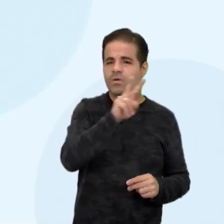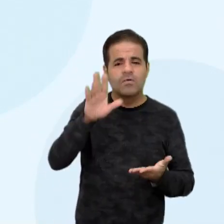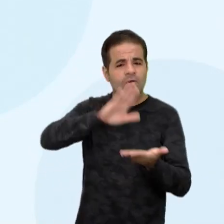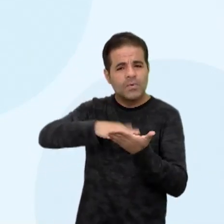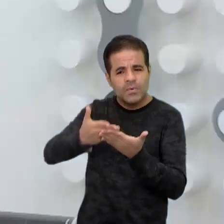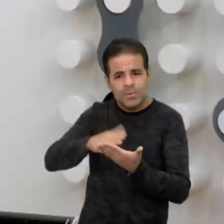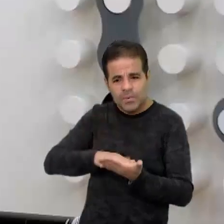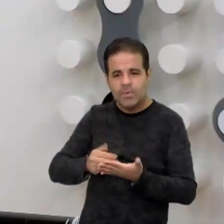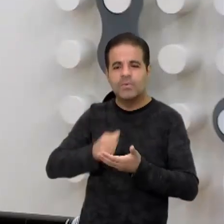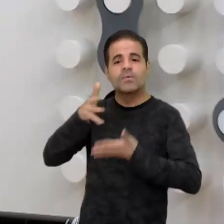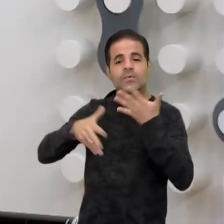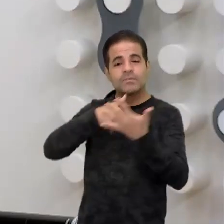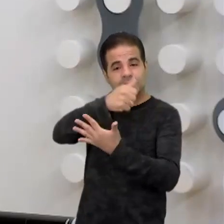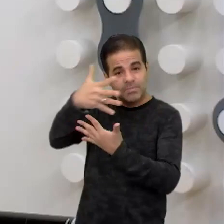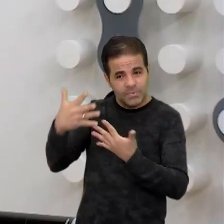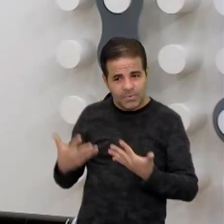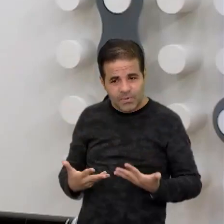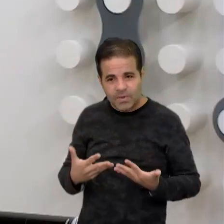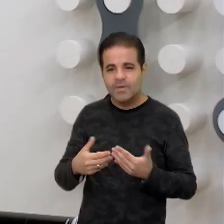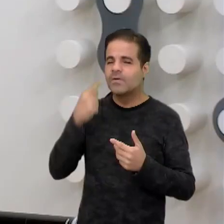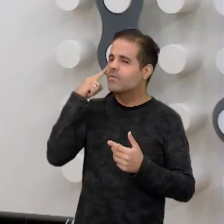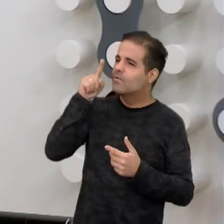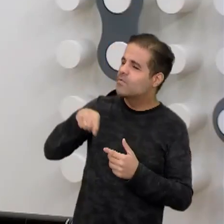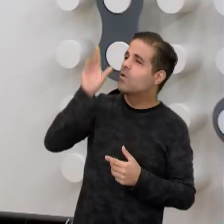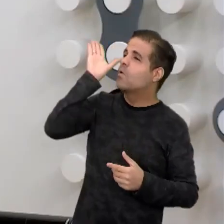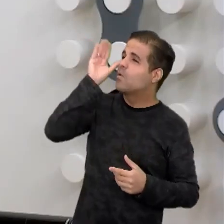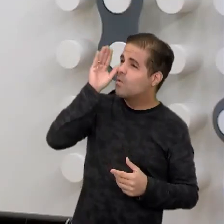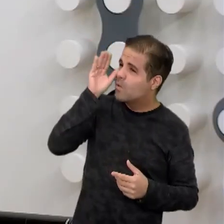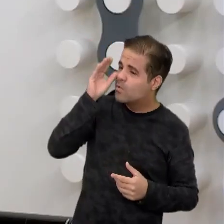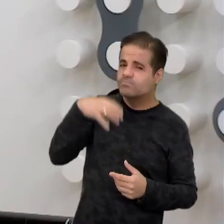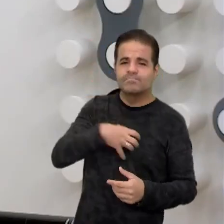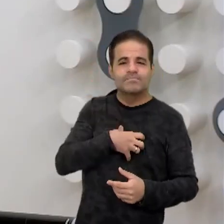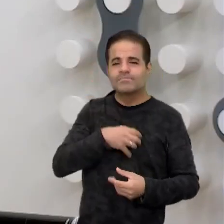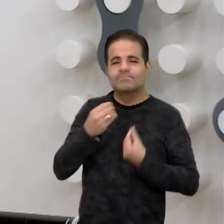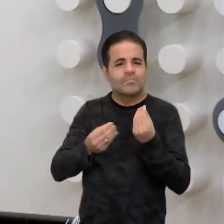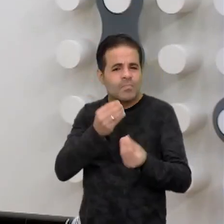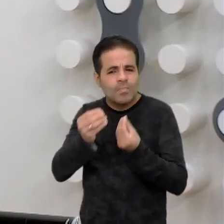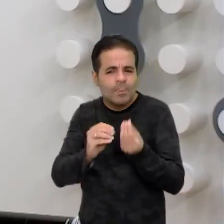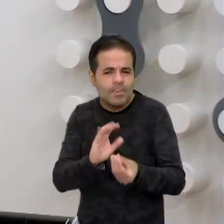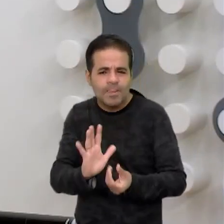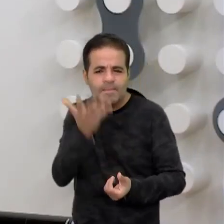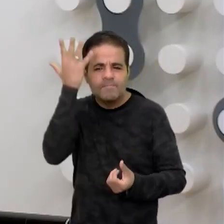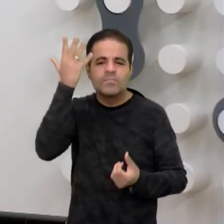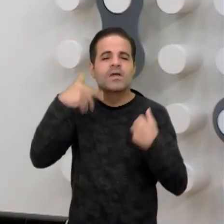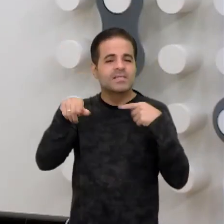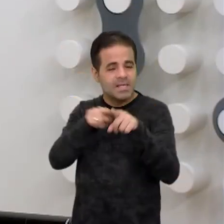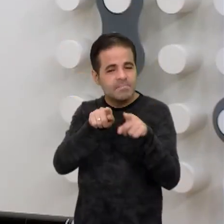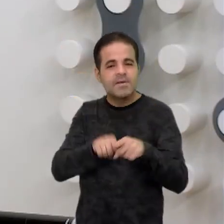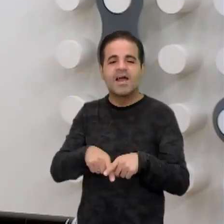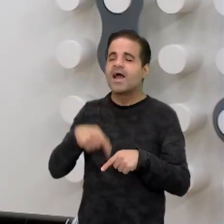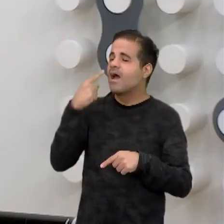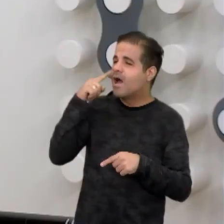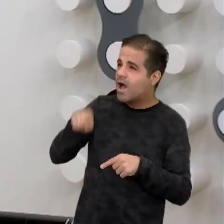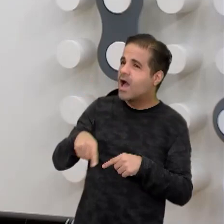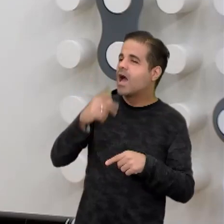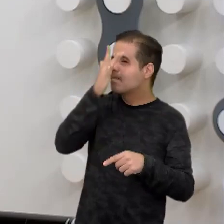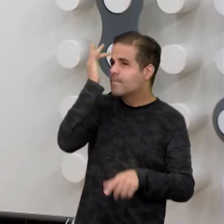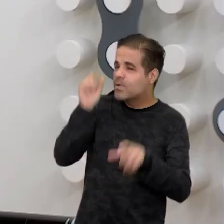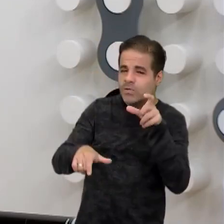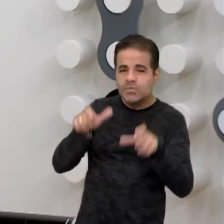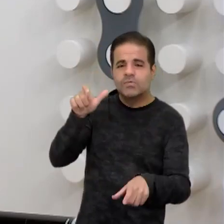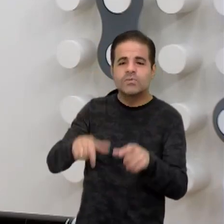intérprete de Libras também, e eu até fico curioso como isso acontece para as pessoas, né,